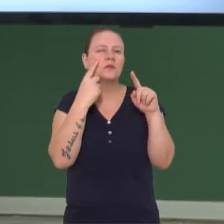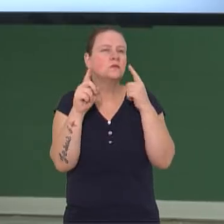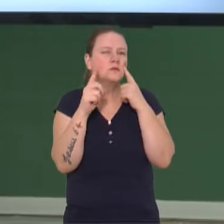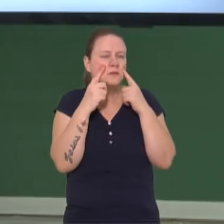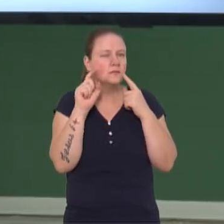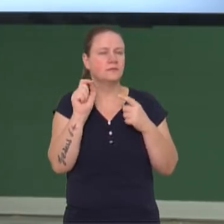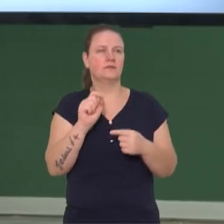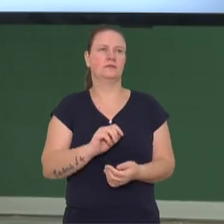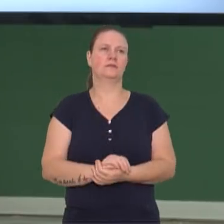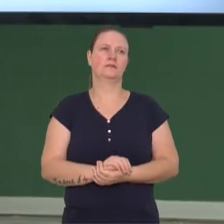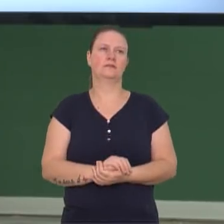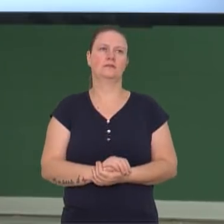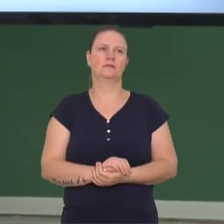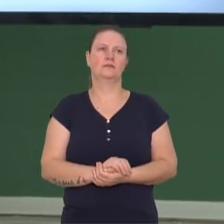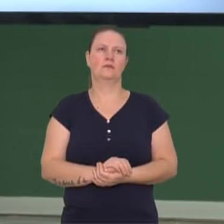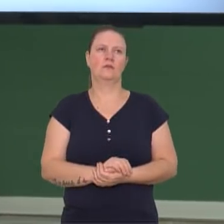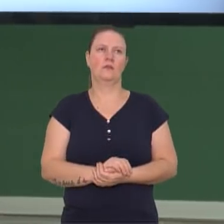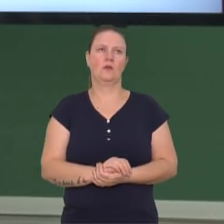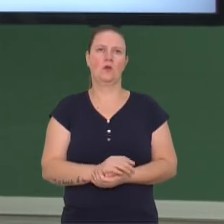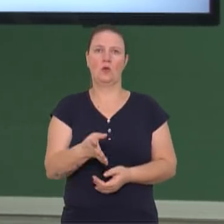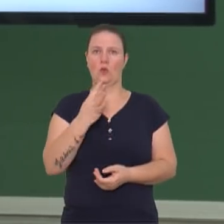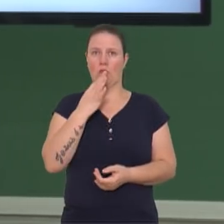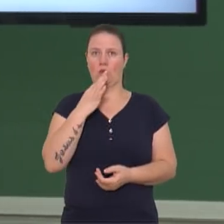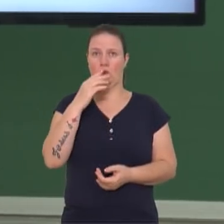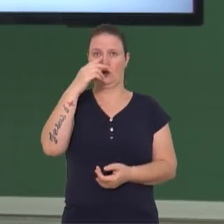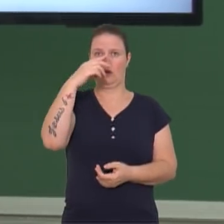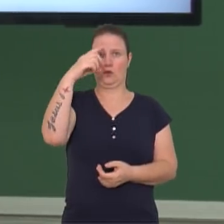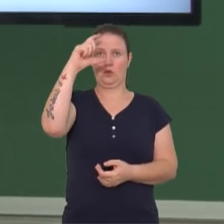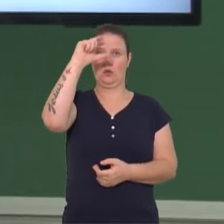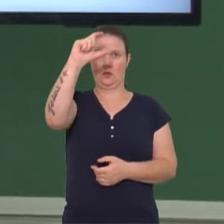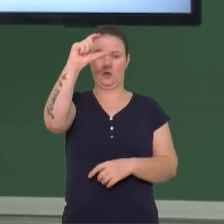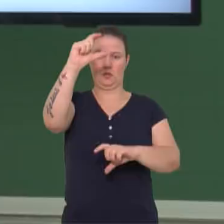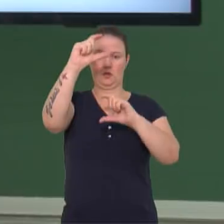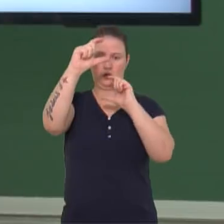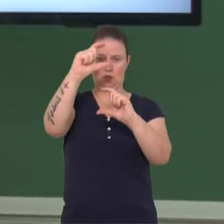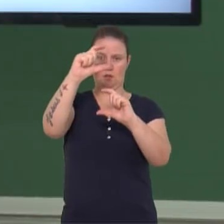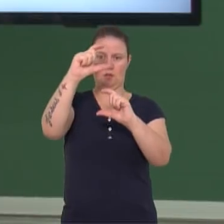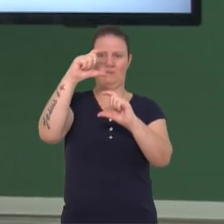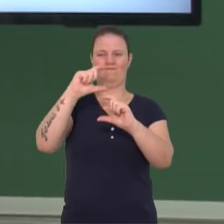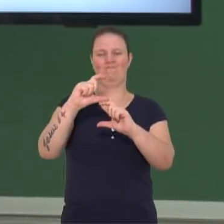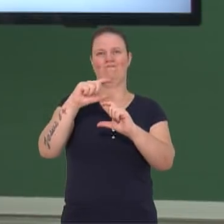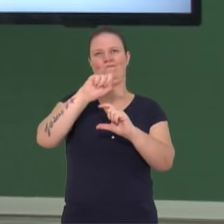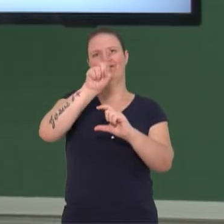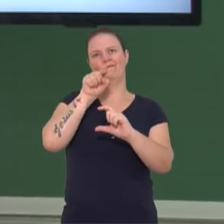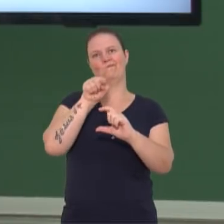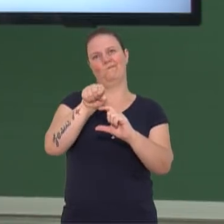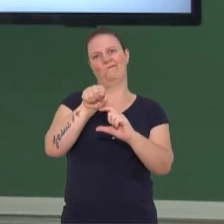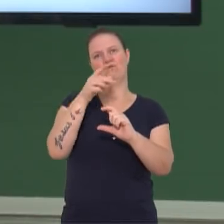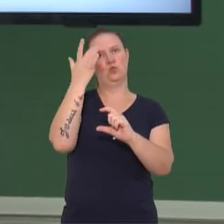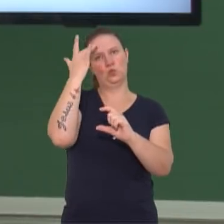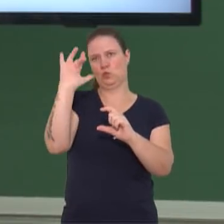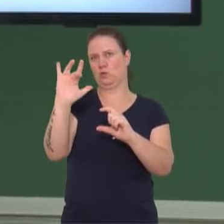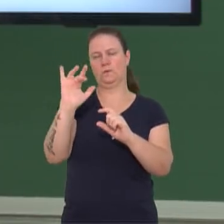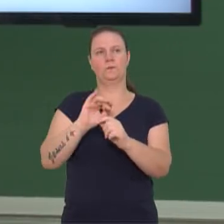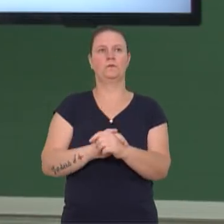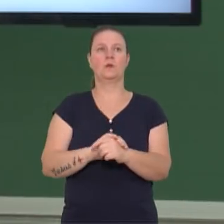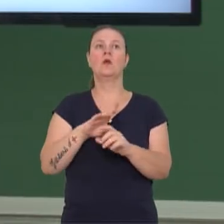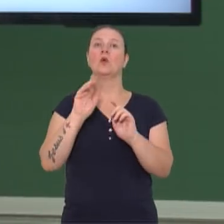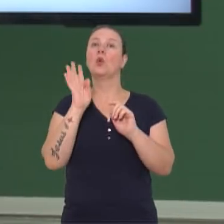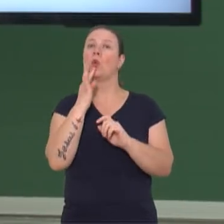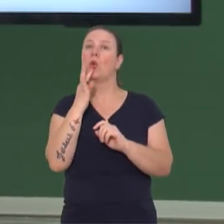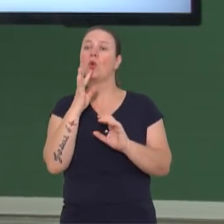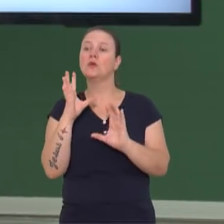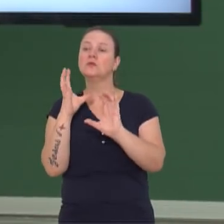letra A. Olha lá o que eu estou dizendo. Conheço 2 parcelas, olha aqui. Conheço a